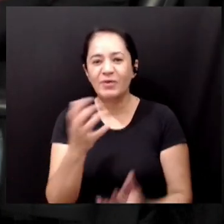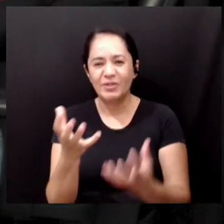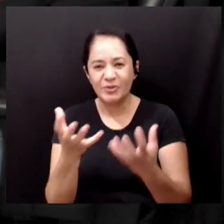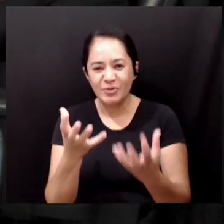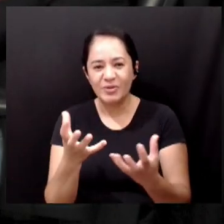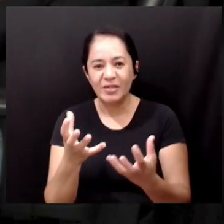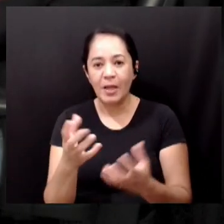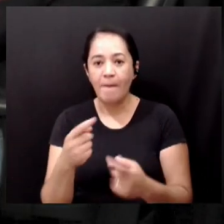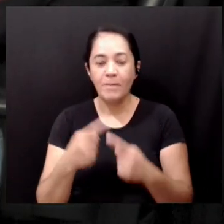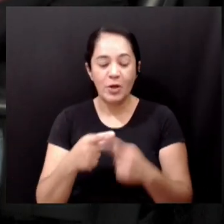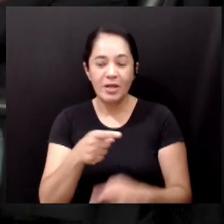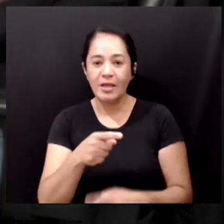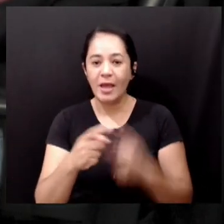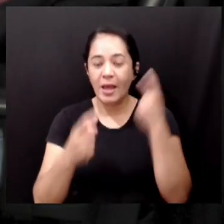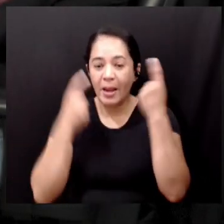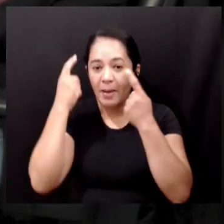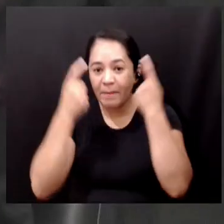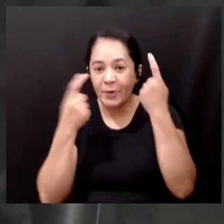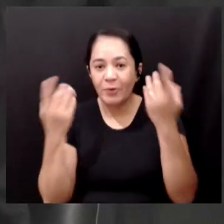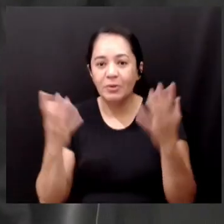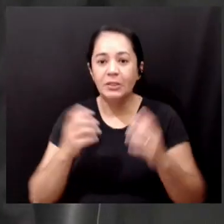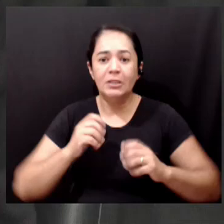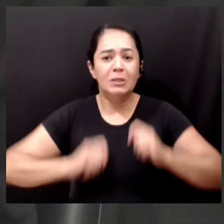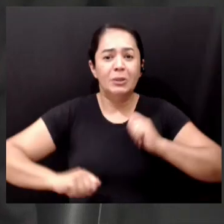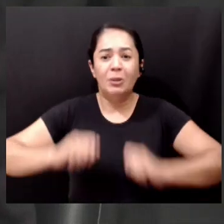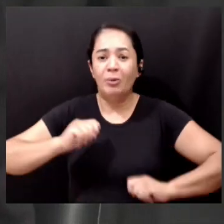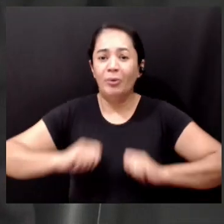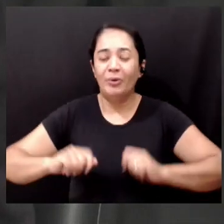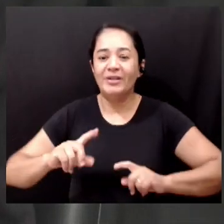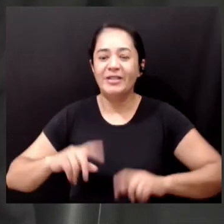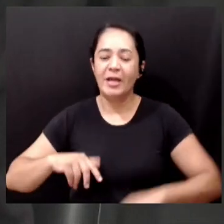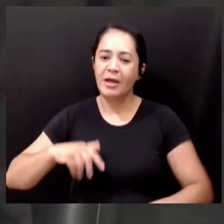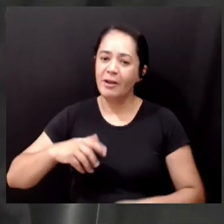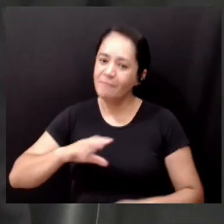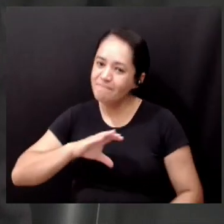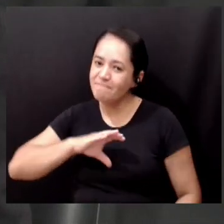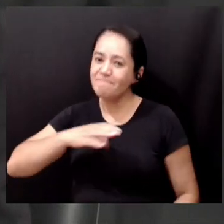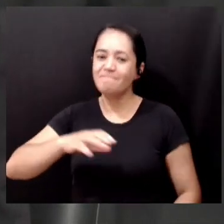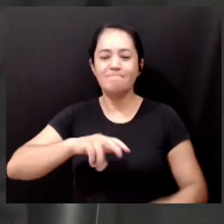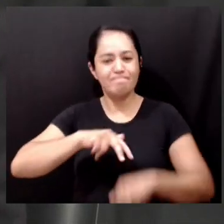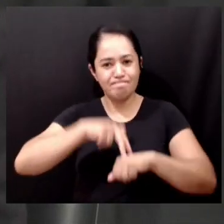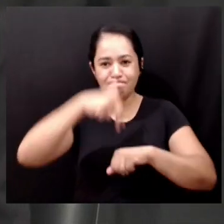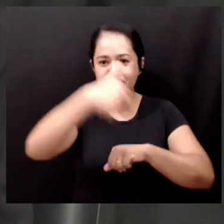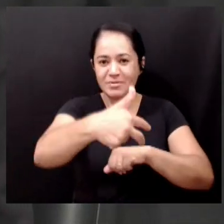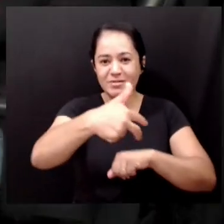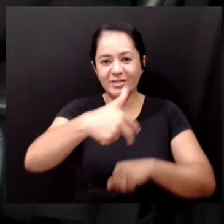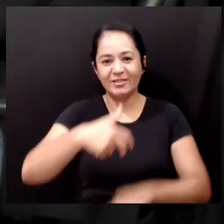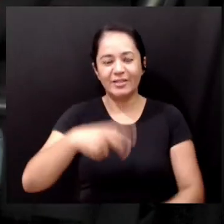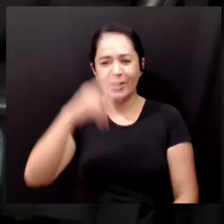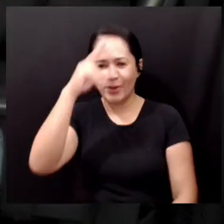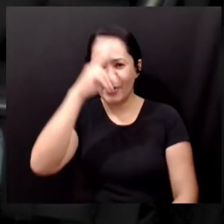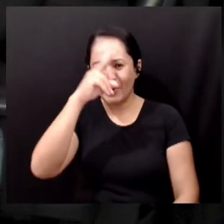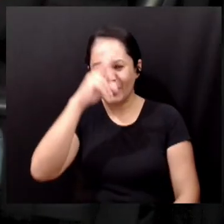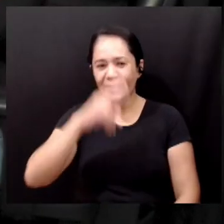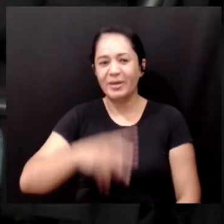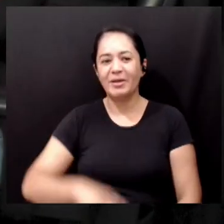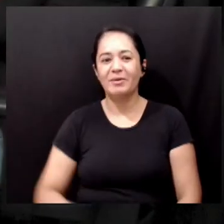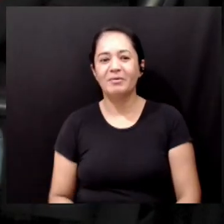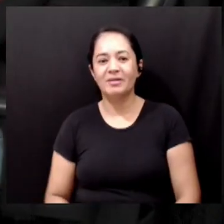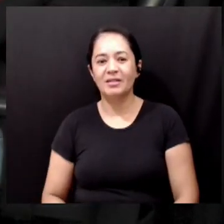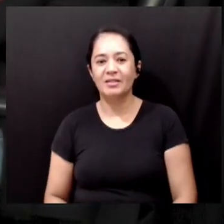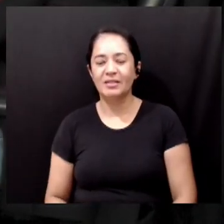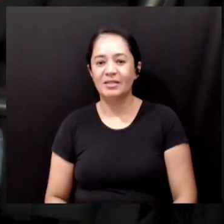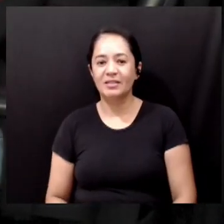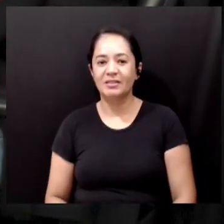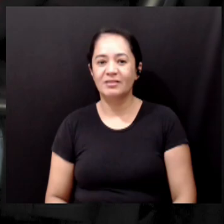salvar. Desesperada, e ela foi lá e entrou. Eu lembro das histórias, 3 anos. Ela pulou do 8º para o 7º, foi